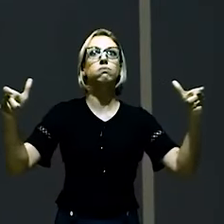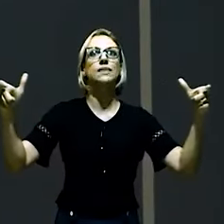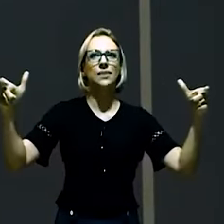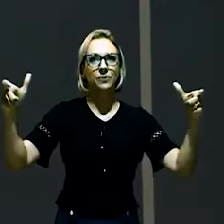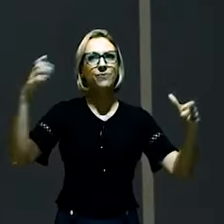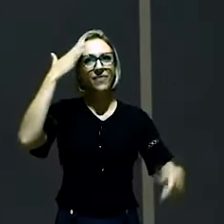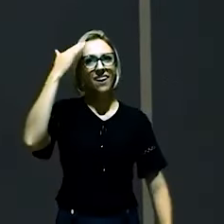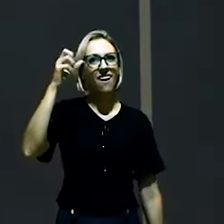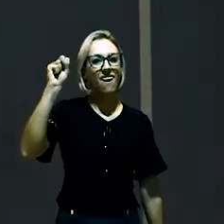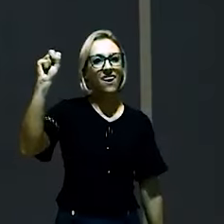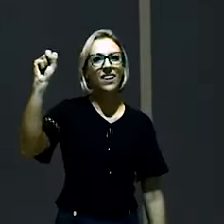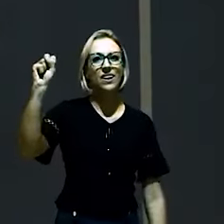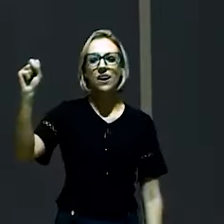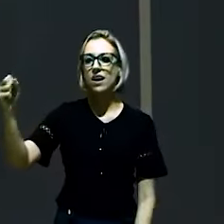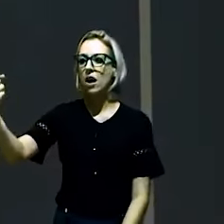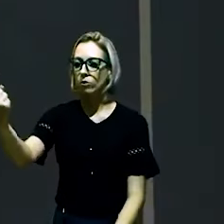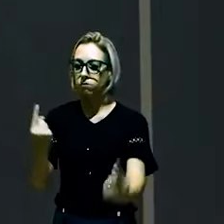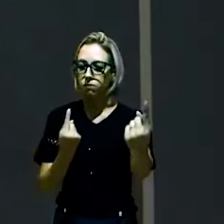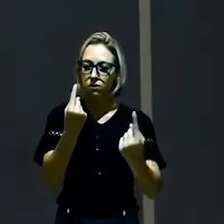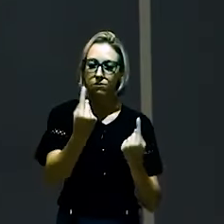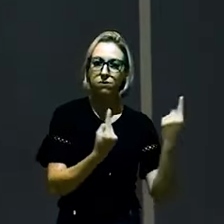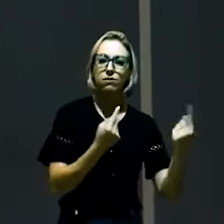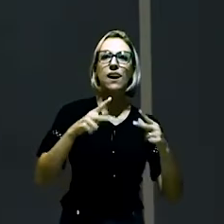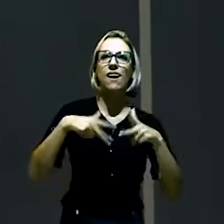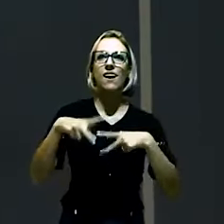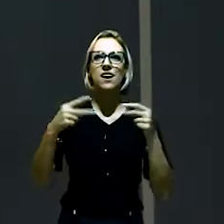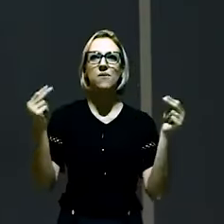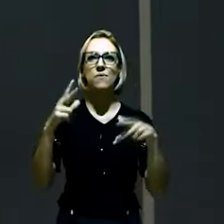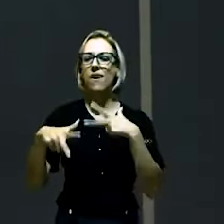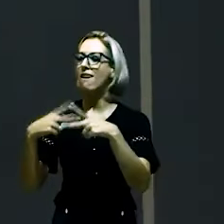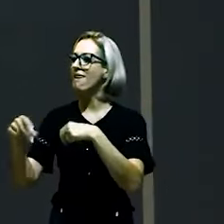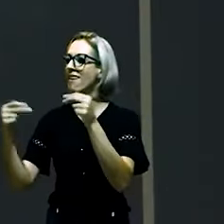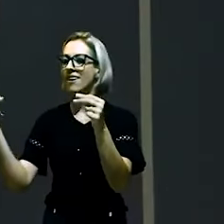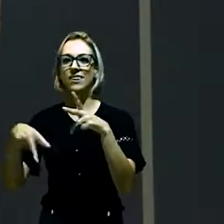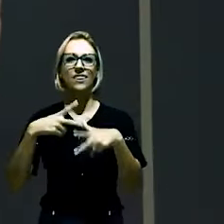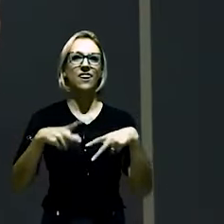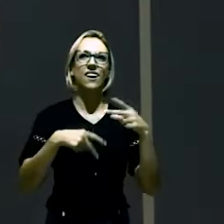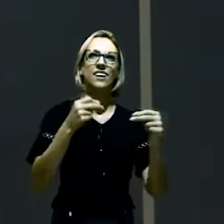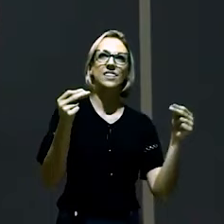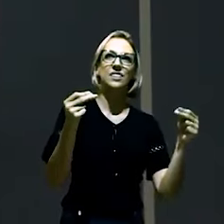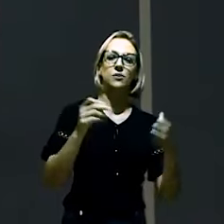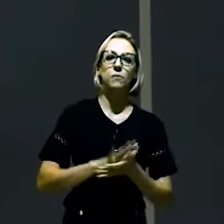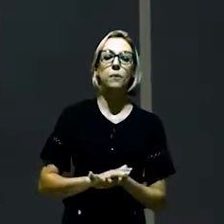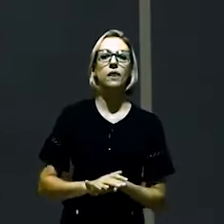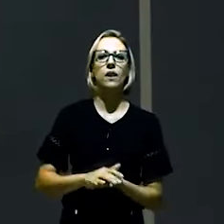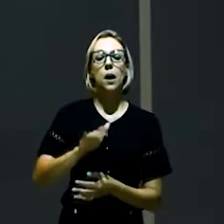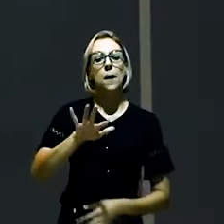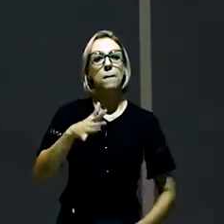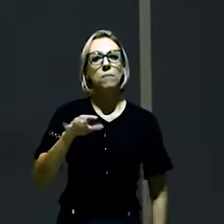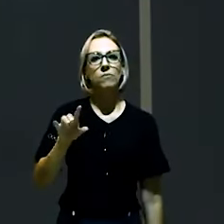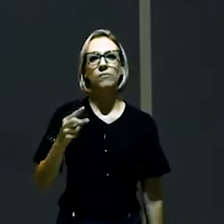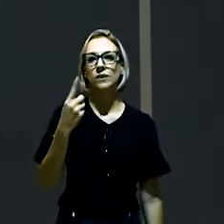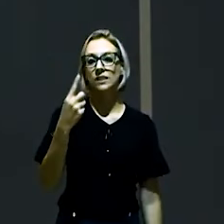Salomão recebendo cada vez mais presentes, e há texto que diz que Salomão recebia por ano 123 toneladas de